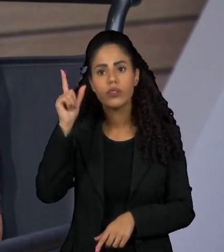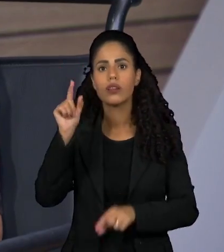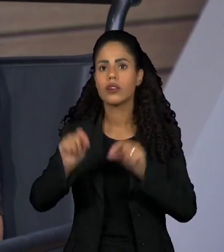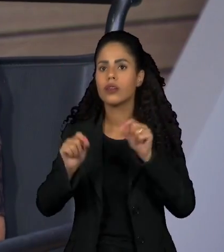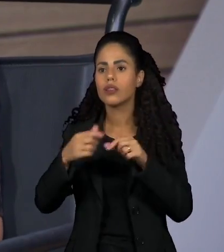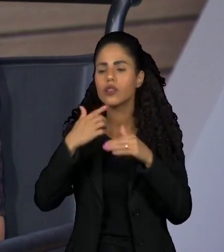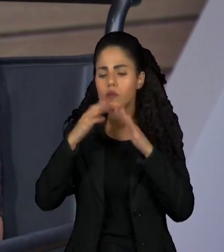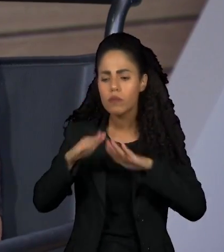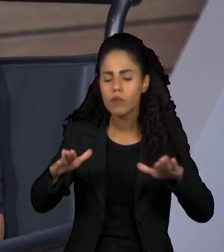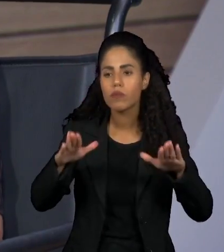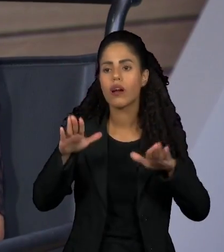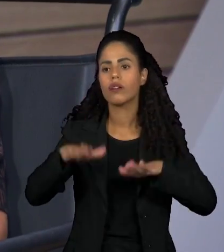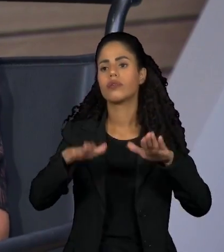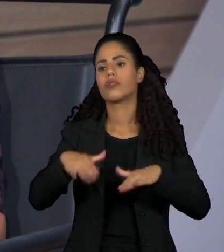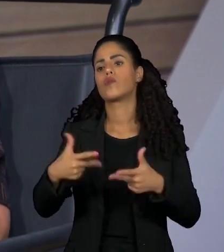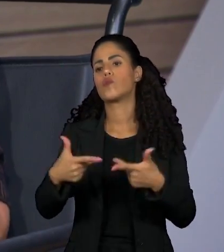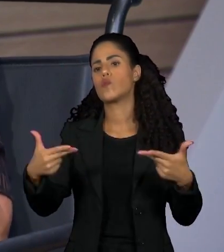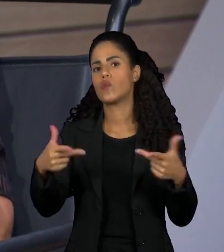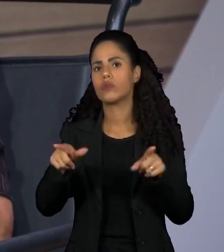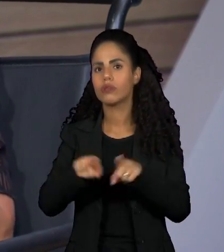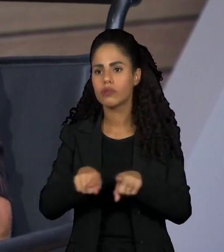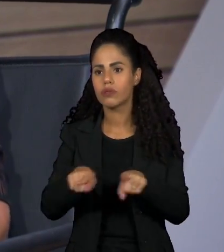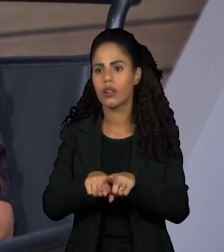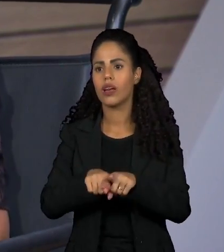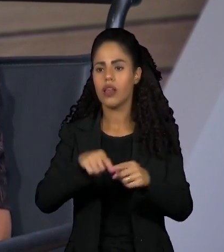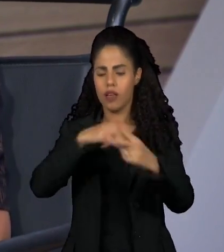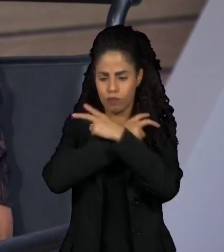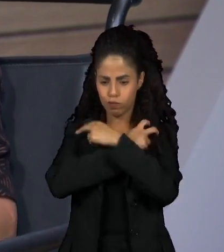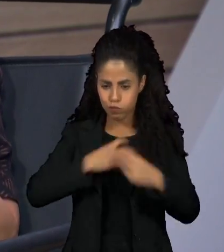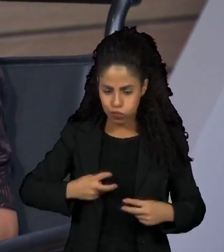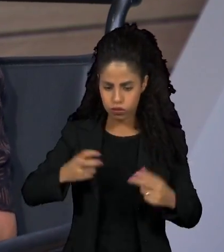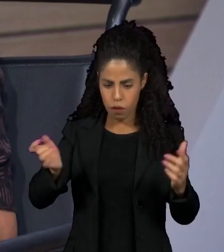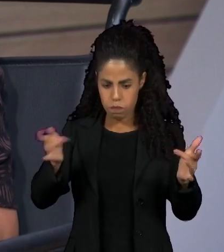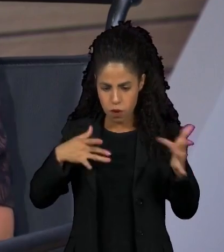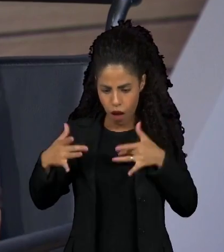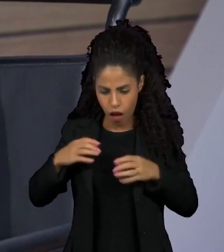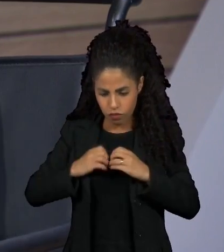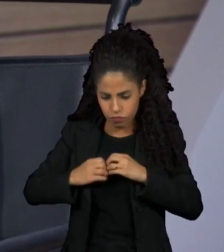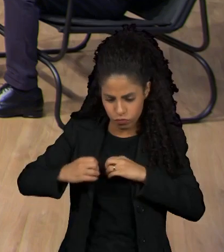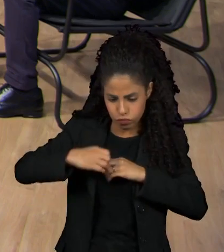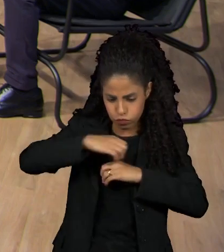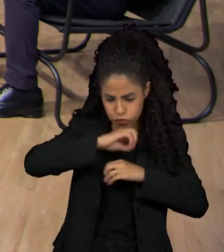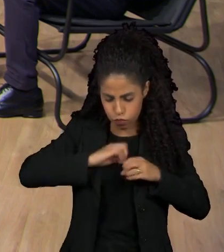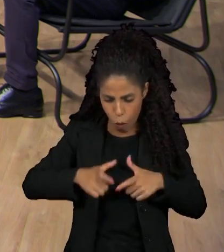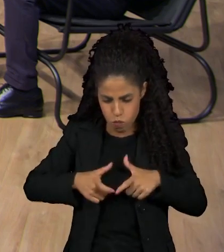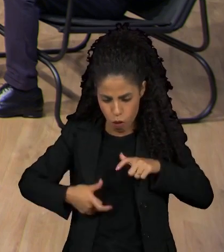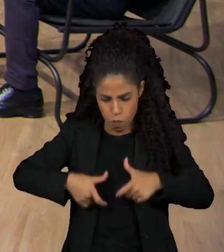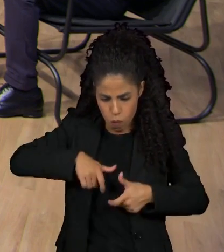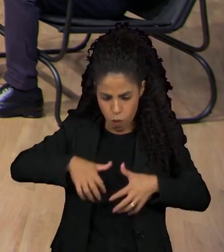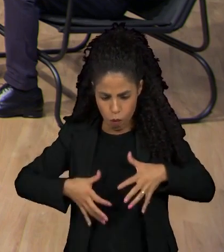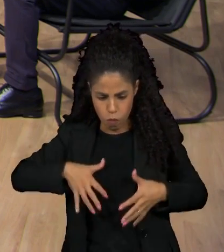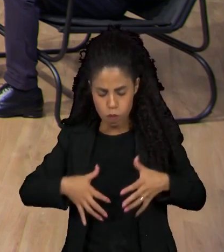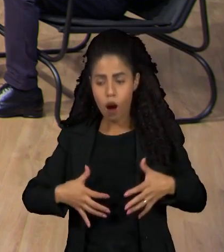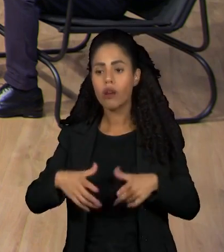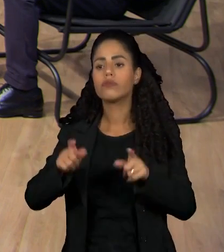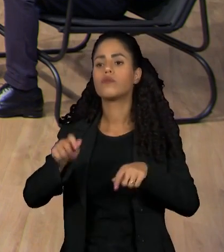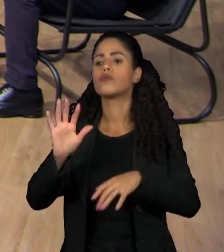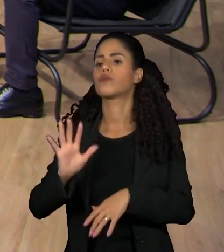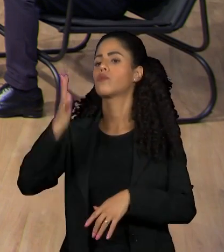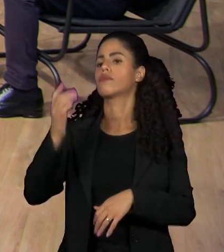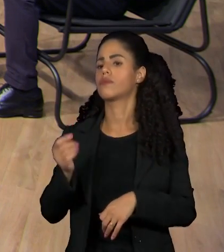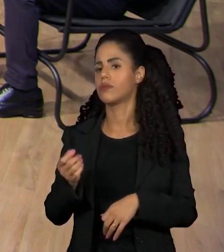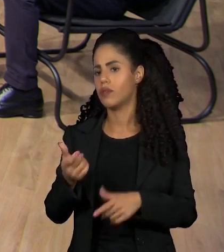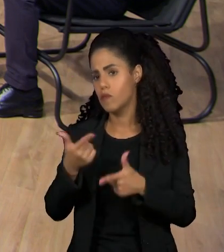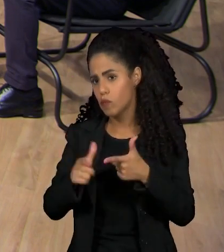menor, um tóxico é onde aquela célula está se desenvolvendo, onde uma substância tóxica tem chance de agir